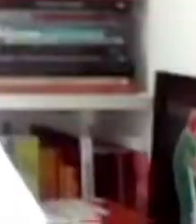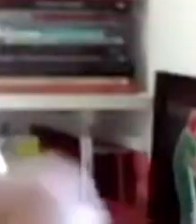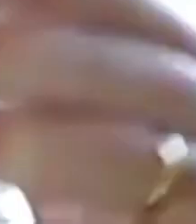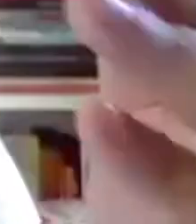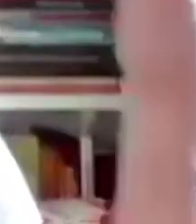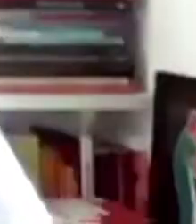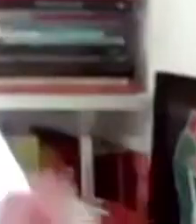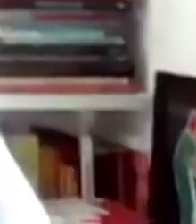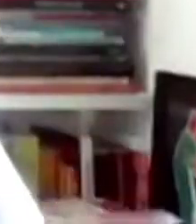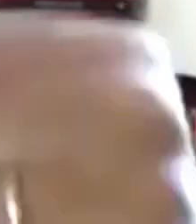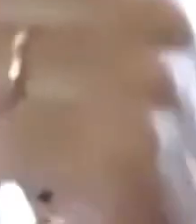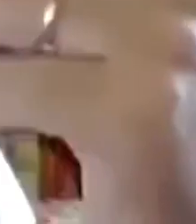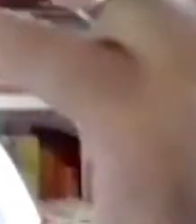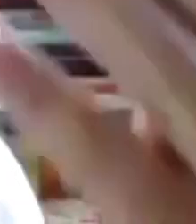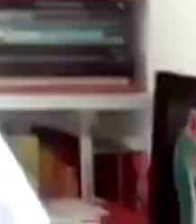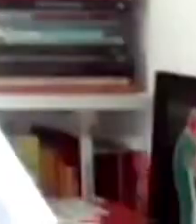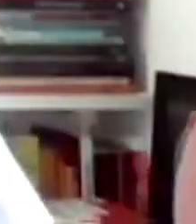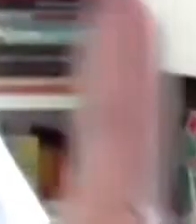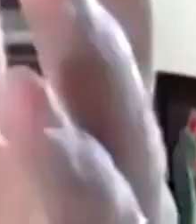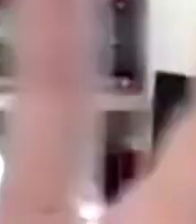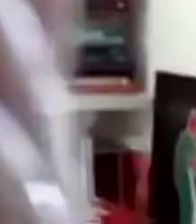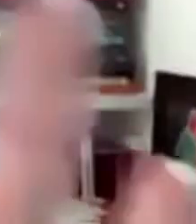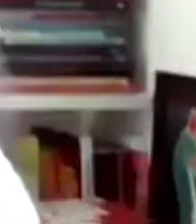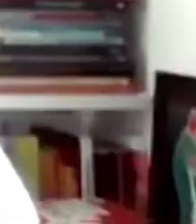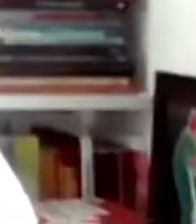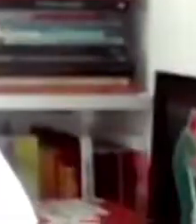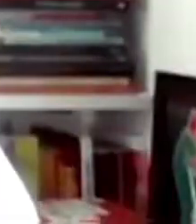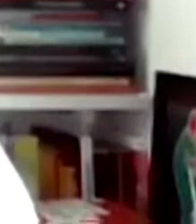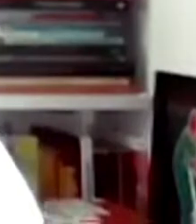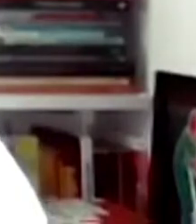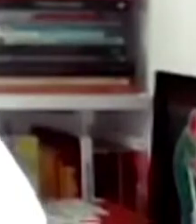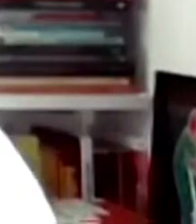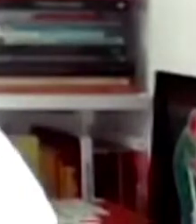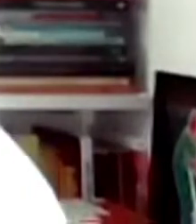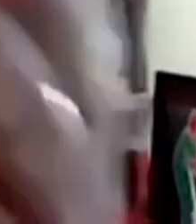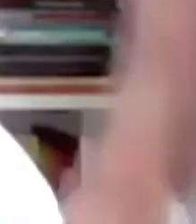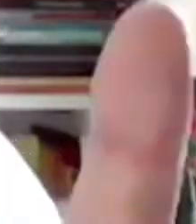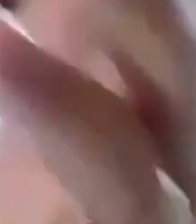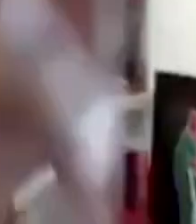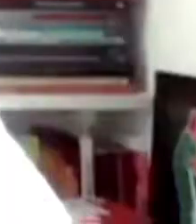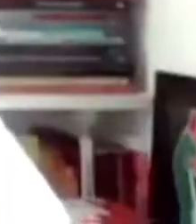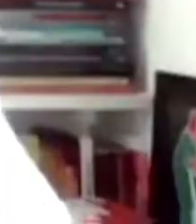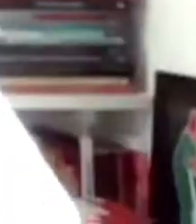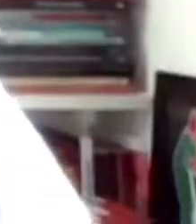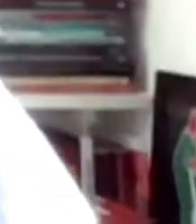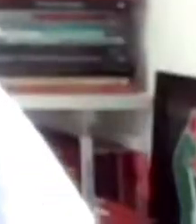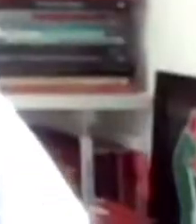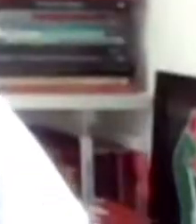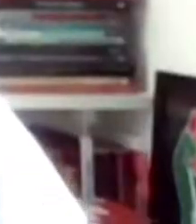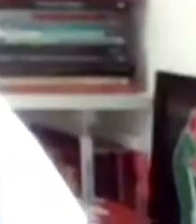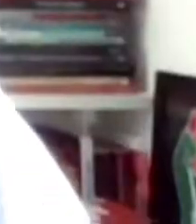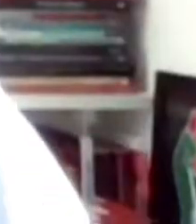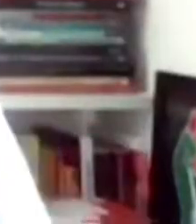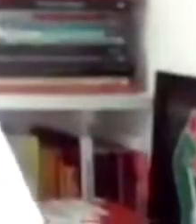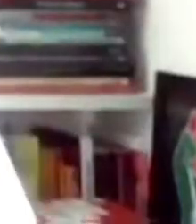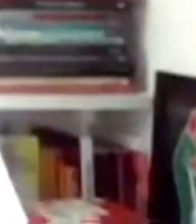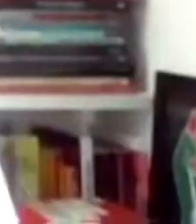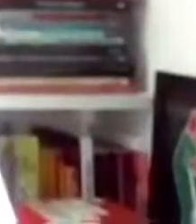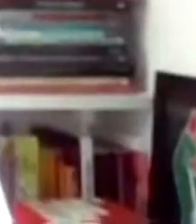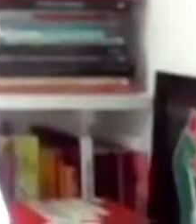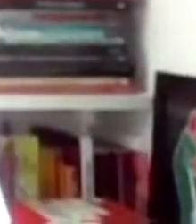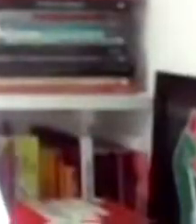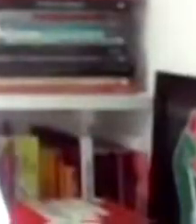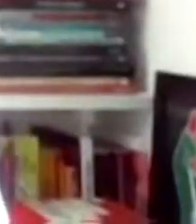aposentadoria especial, para garantir recesso, para garantir os desdobramentos dos efeitos jurídicos de estar dentro da carreira do magistério. Bom,